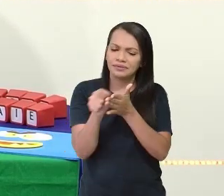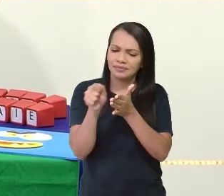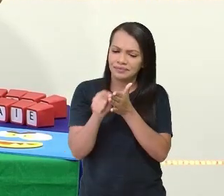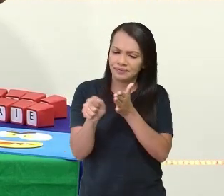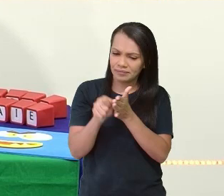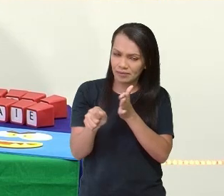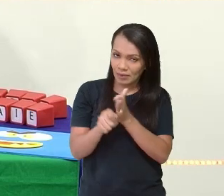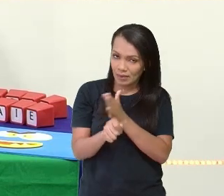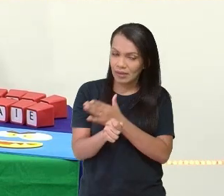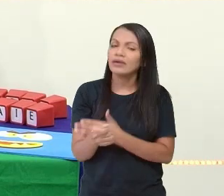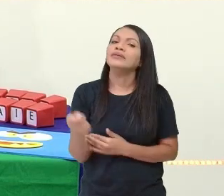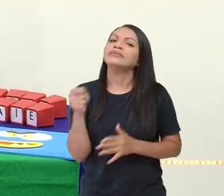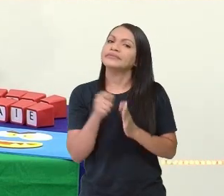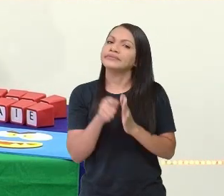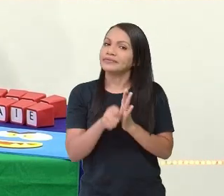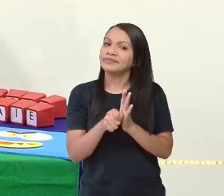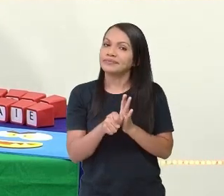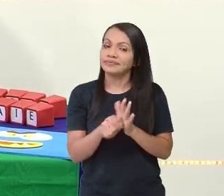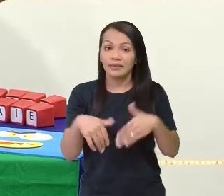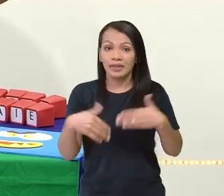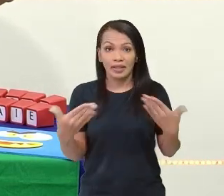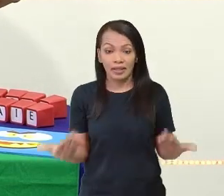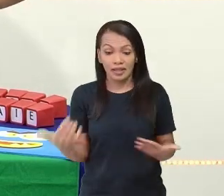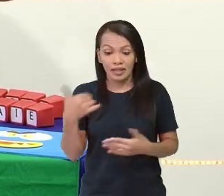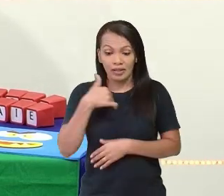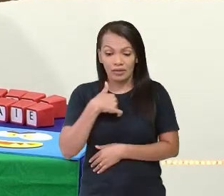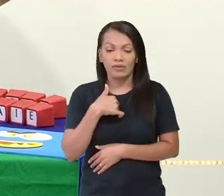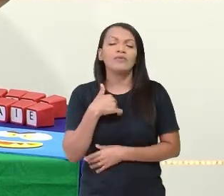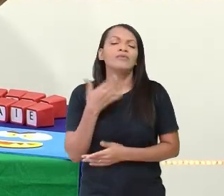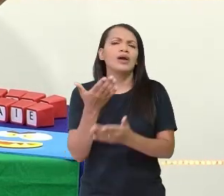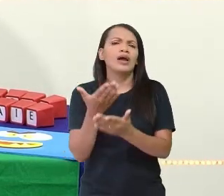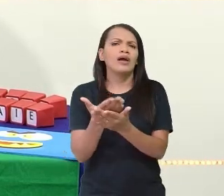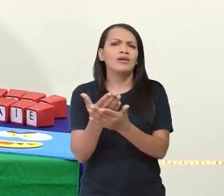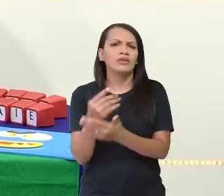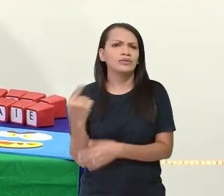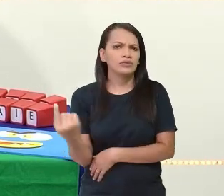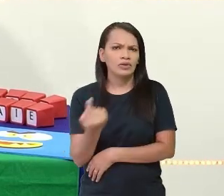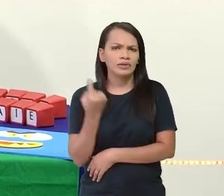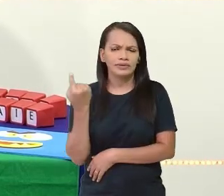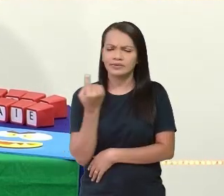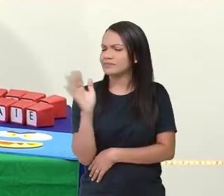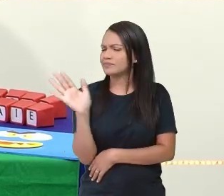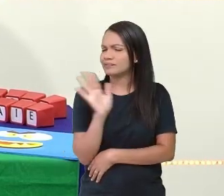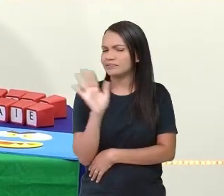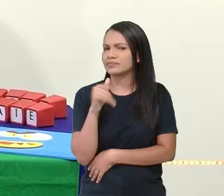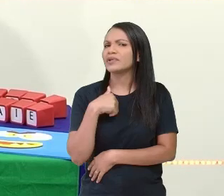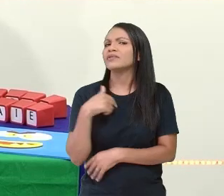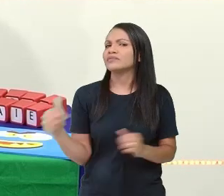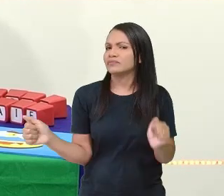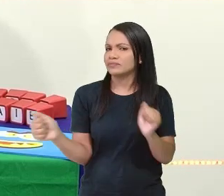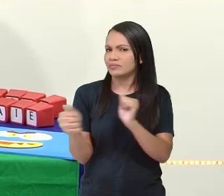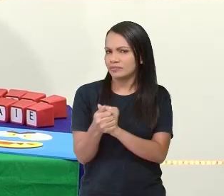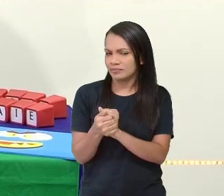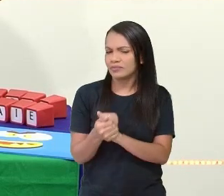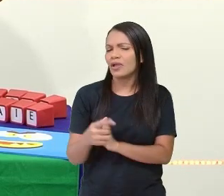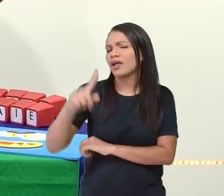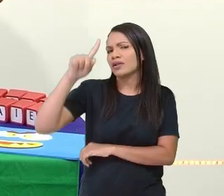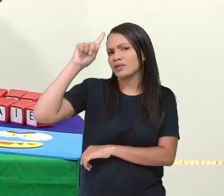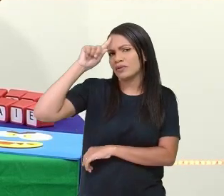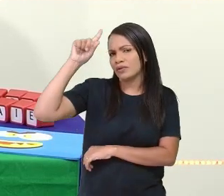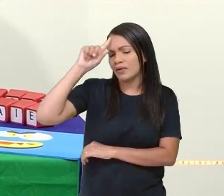Mas eu, para essa aula, não estou só não. Estou com as minhas companheiras diárias, né?